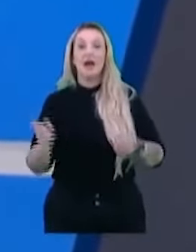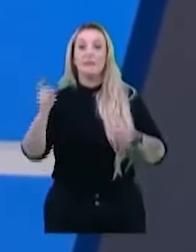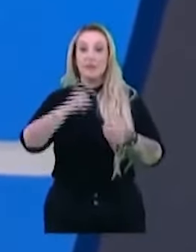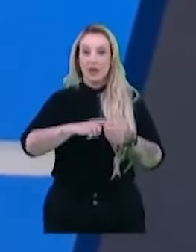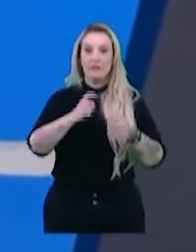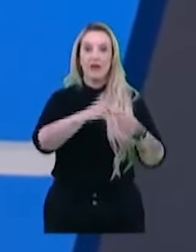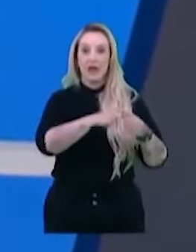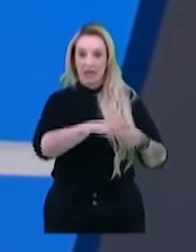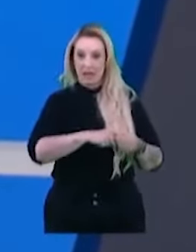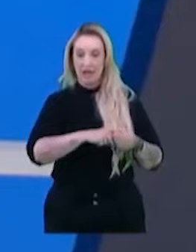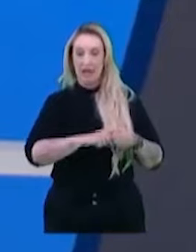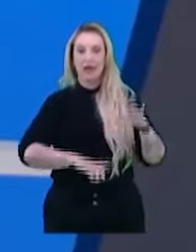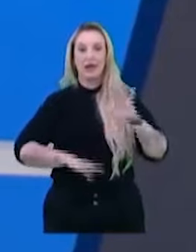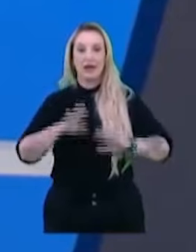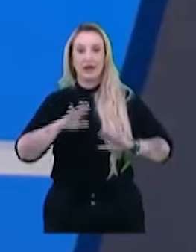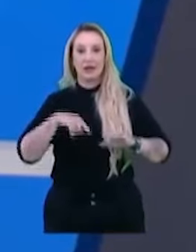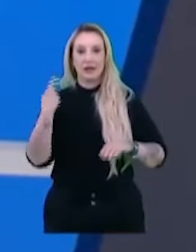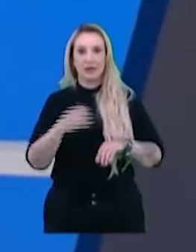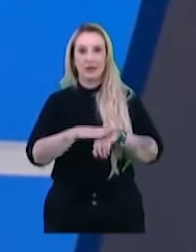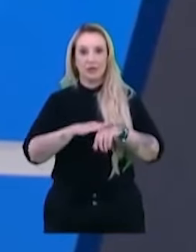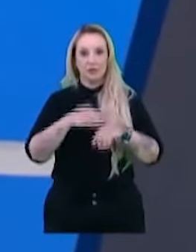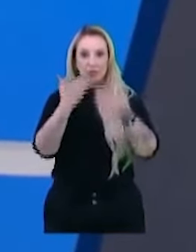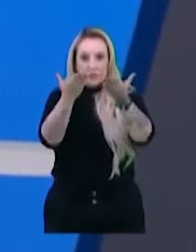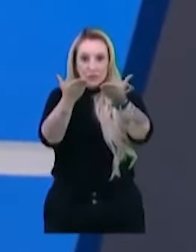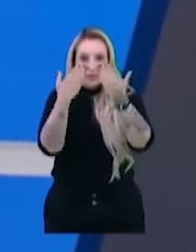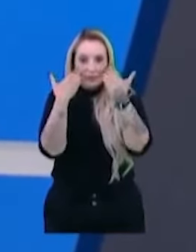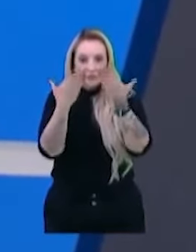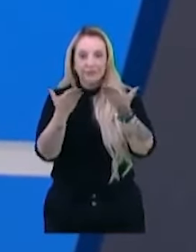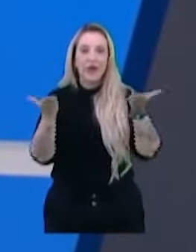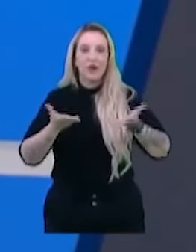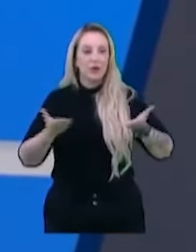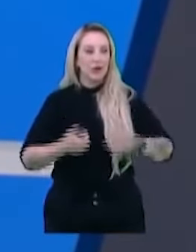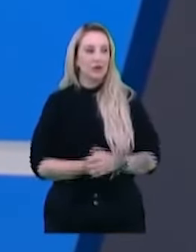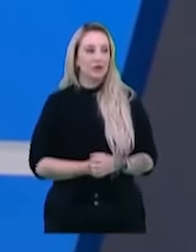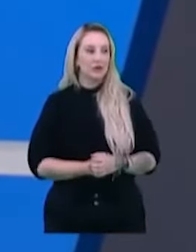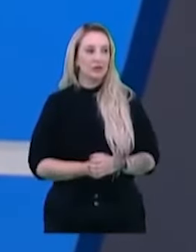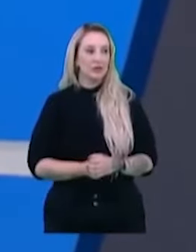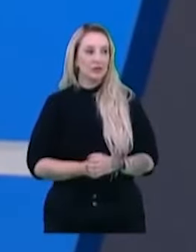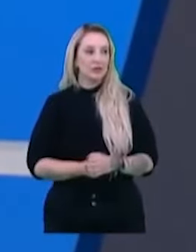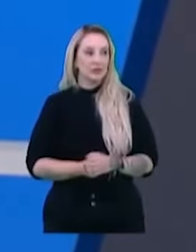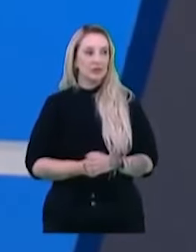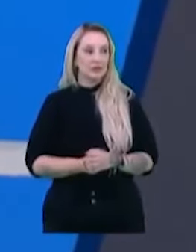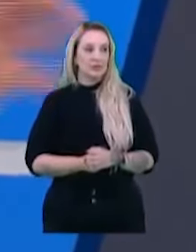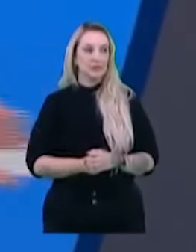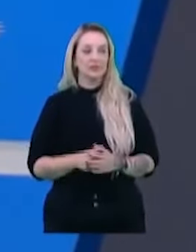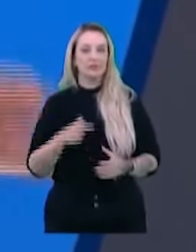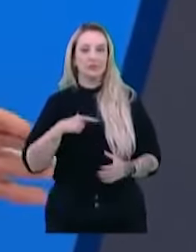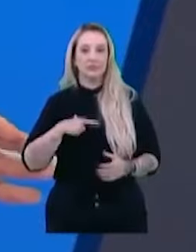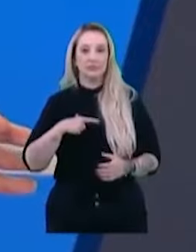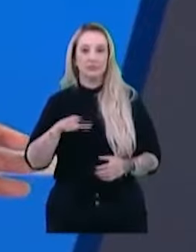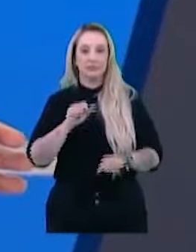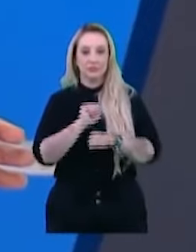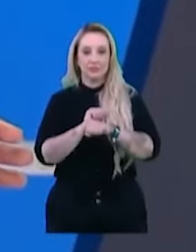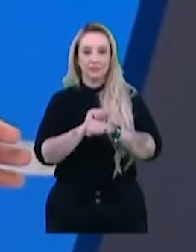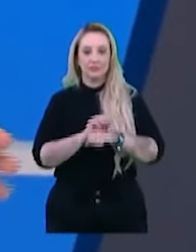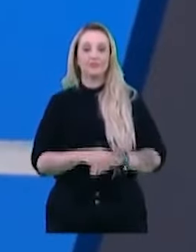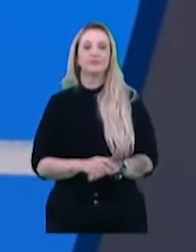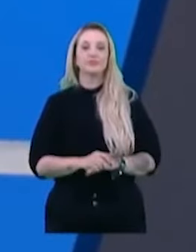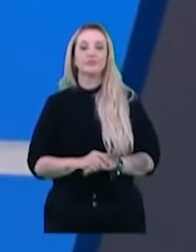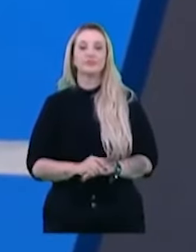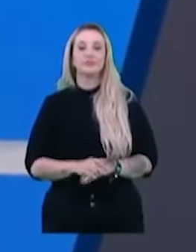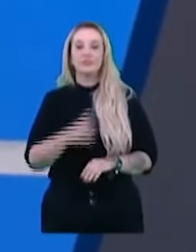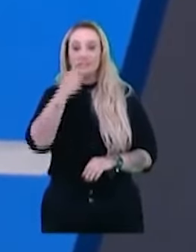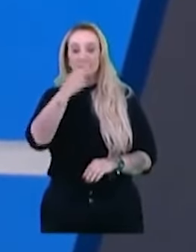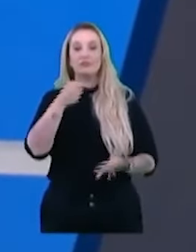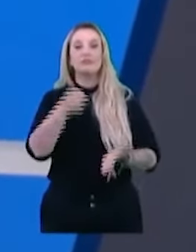periferia, muitas vezes, eu acho que estamos falando com vários deles aqui que estão nos assistindo, querem prosperar do seu jeito. E